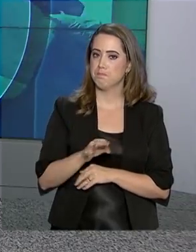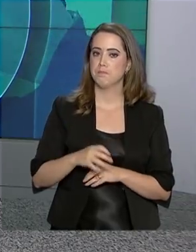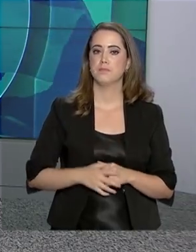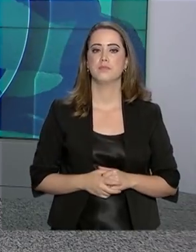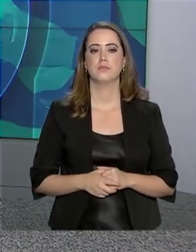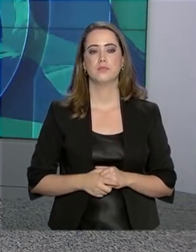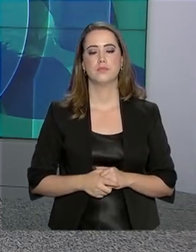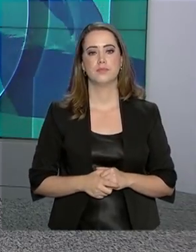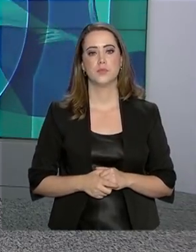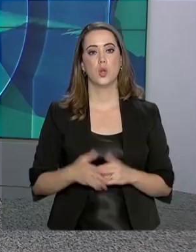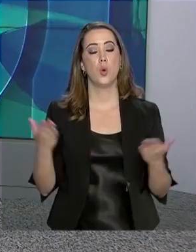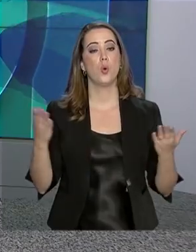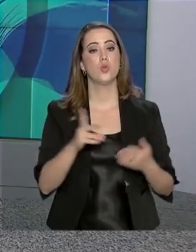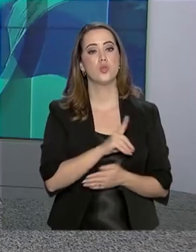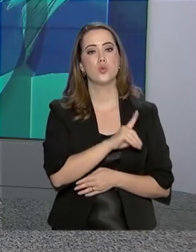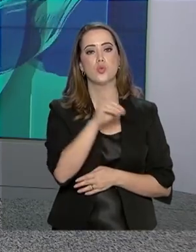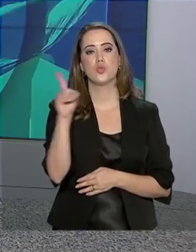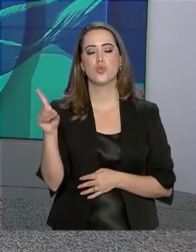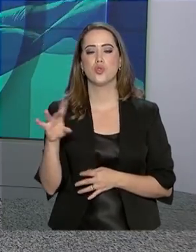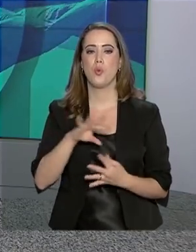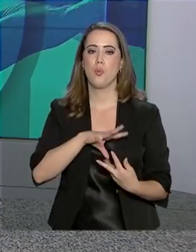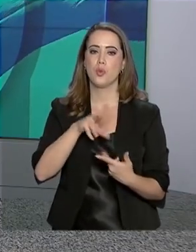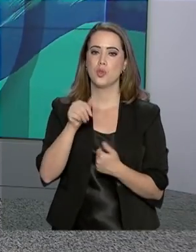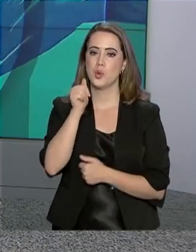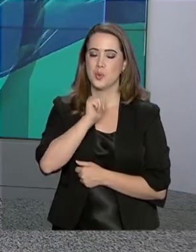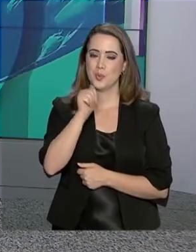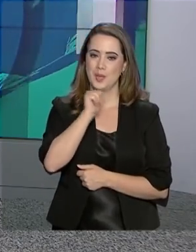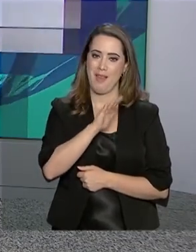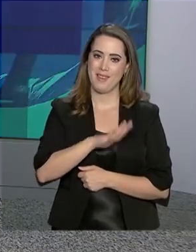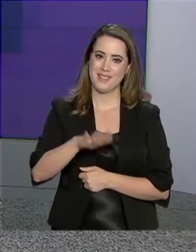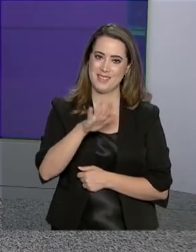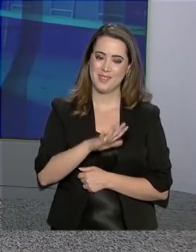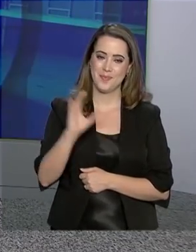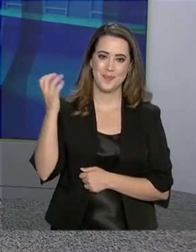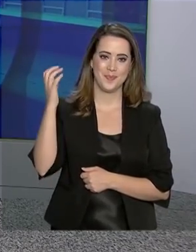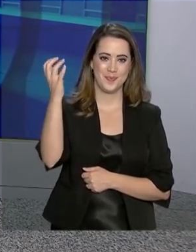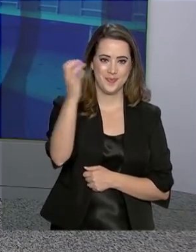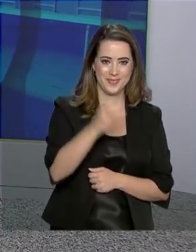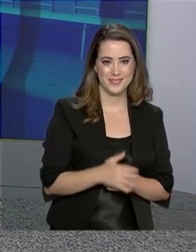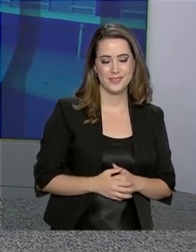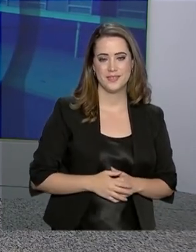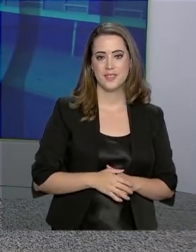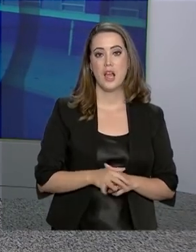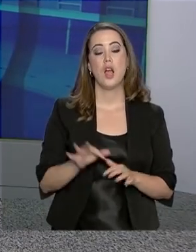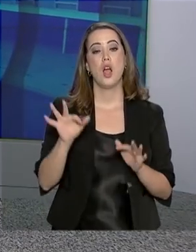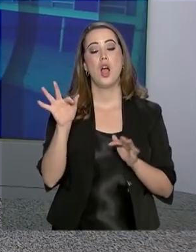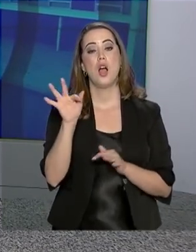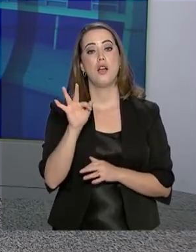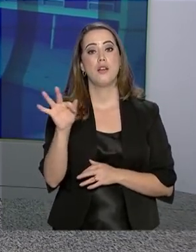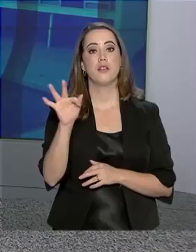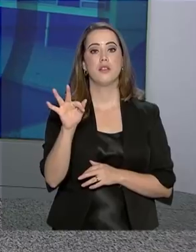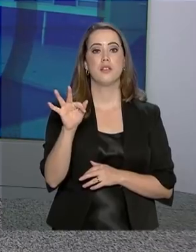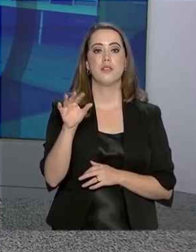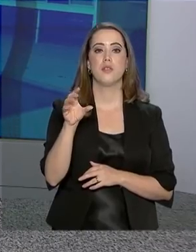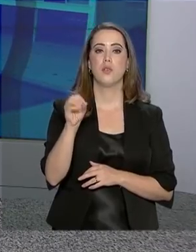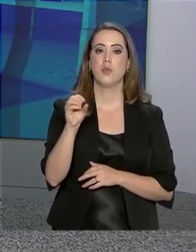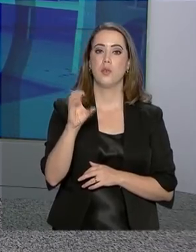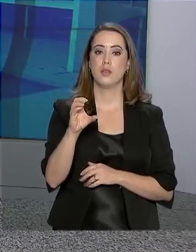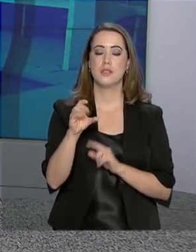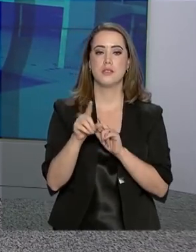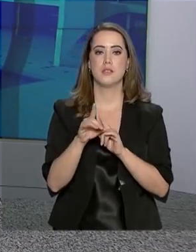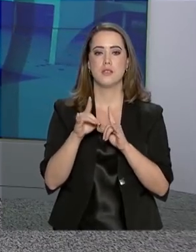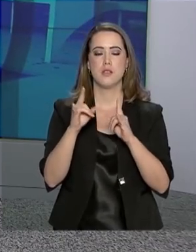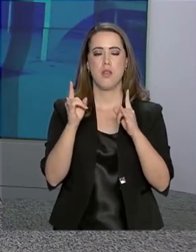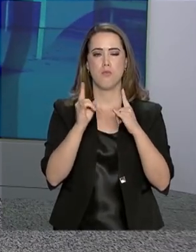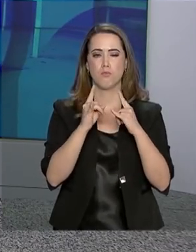24% hoje é dia internacional de mulheres e meninas na a fundação Osvaldo Cruz promoveu uma roda